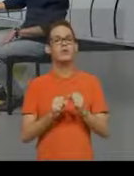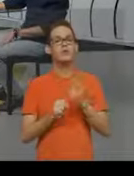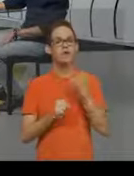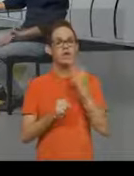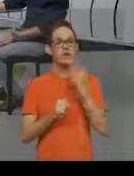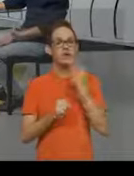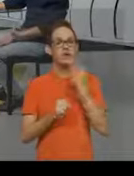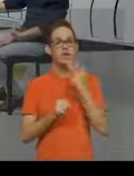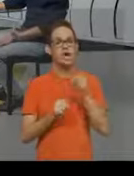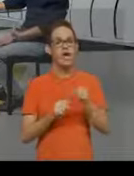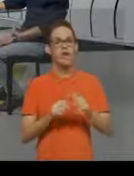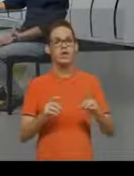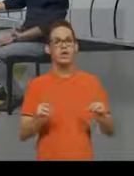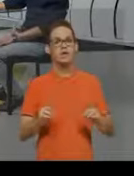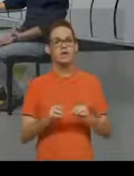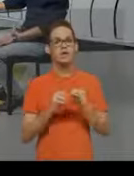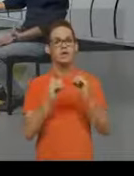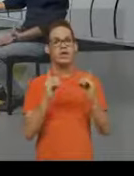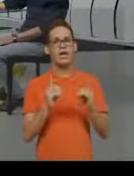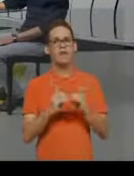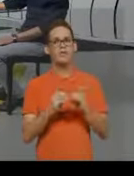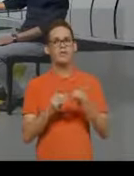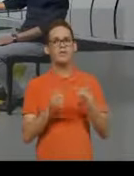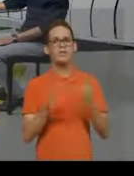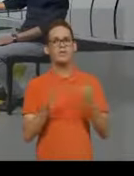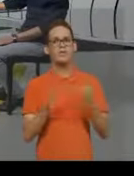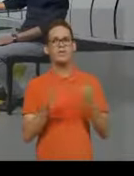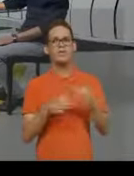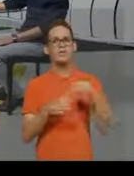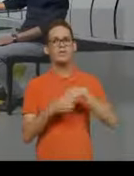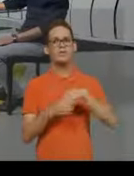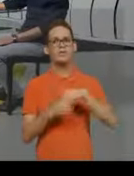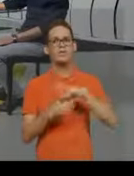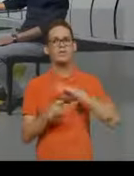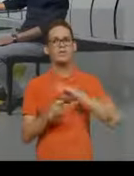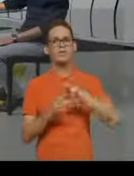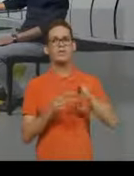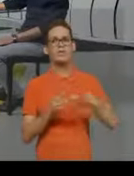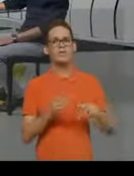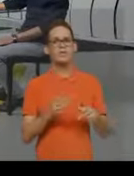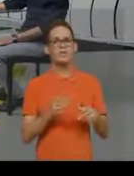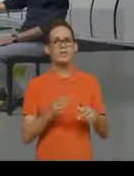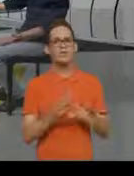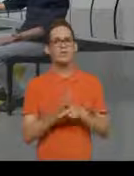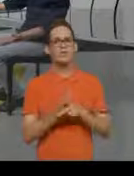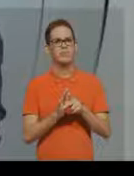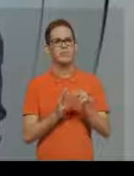professor, do diálogo intercultural dentro da literatura?